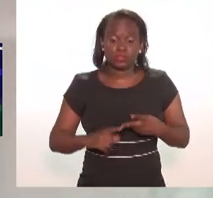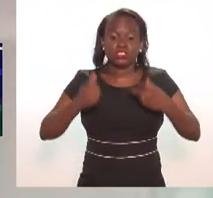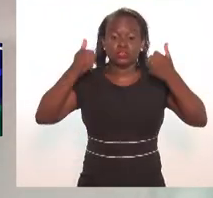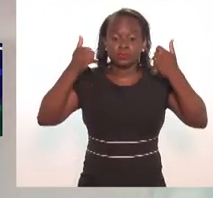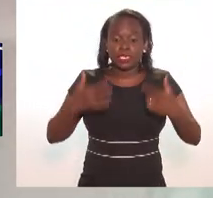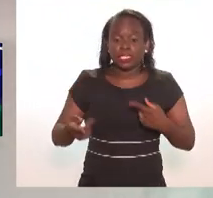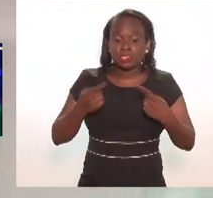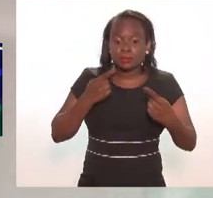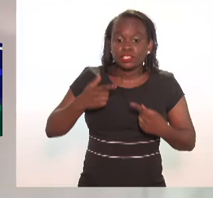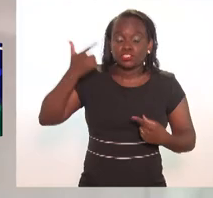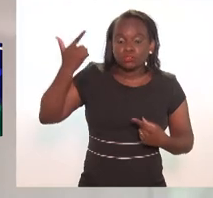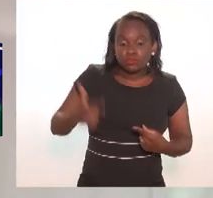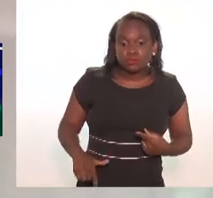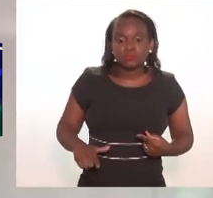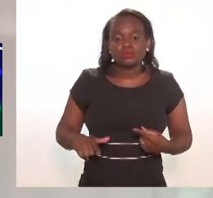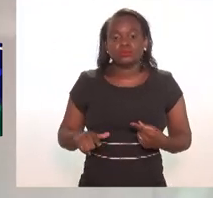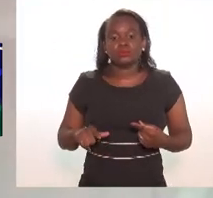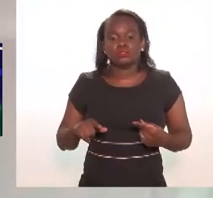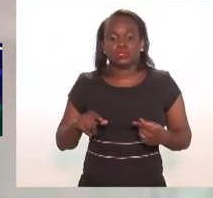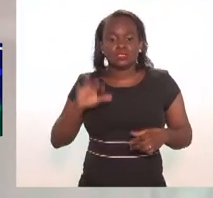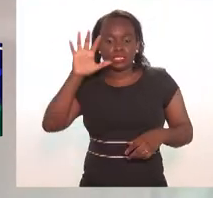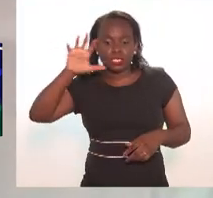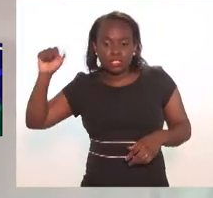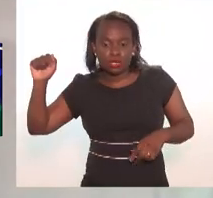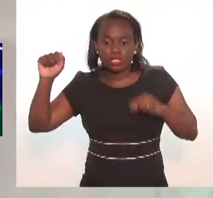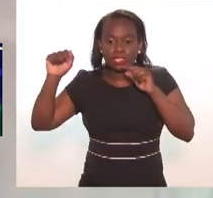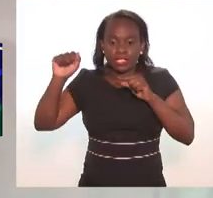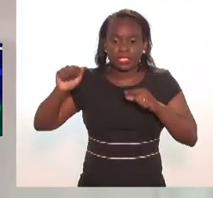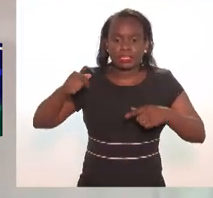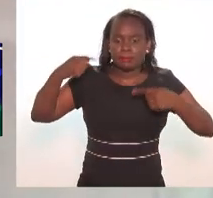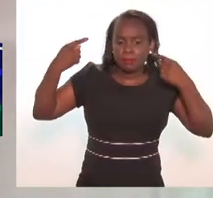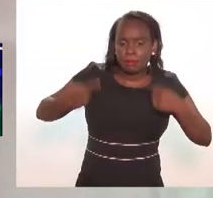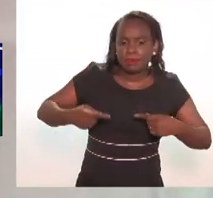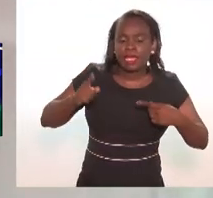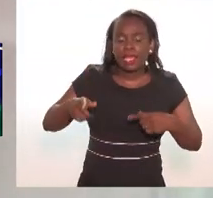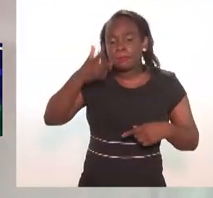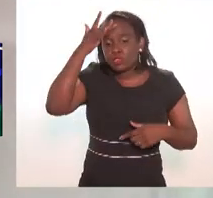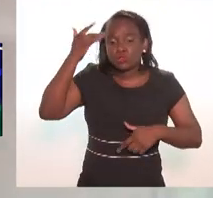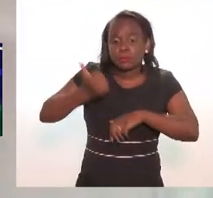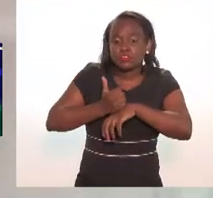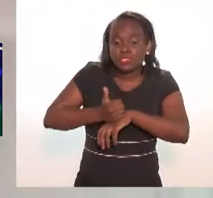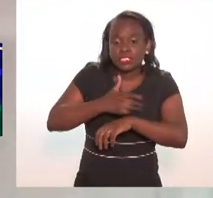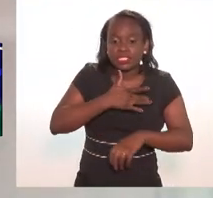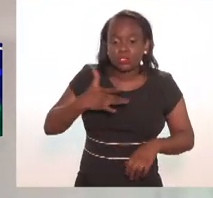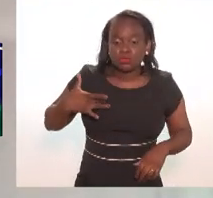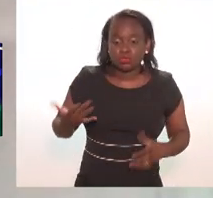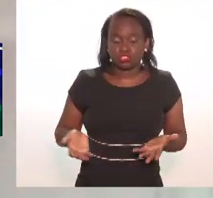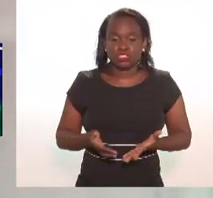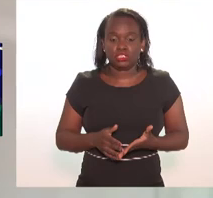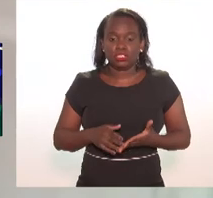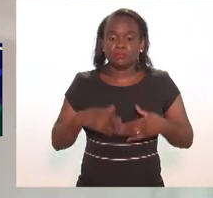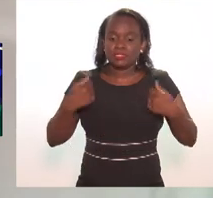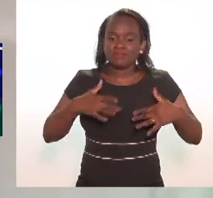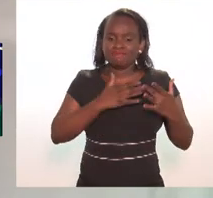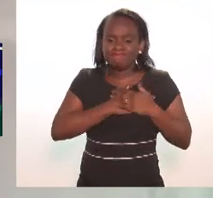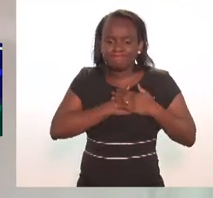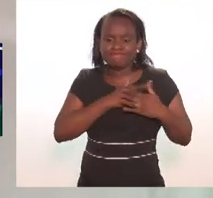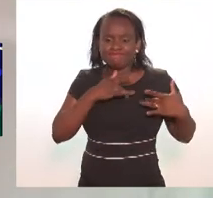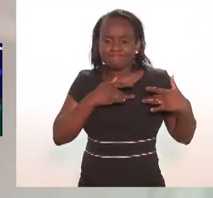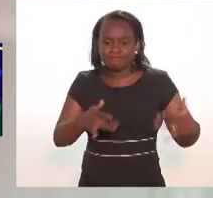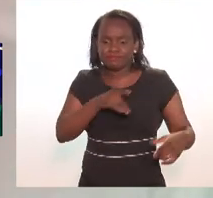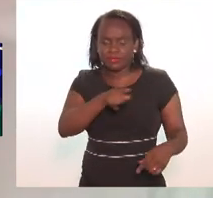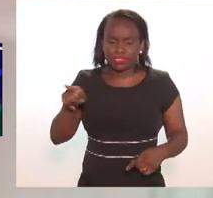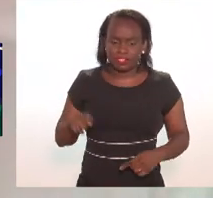nesse debate novamente os nossos heróis dessa batalha, que são os profissionais de saúde. Ter um mínimo de solidariedade a